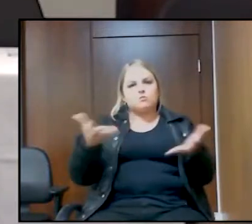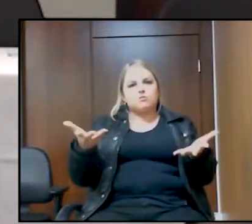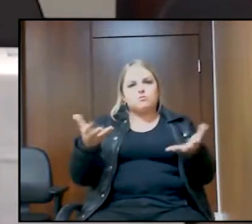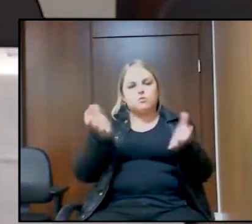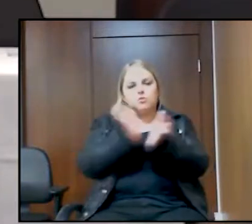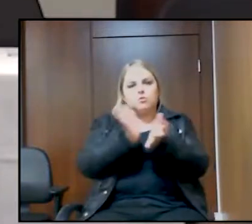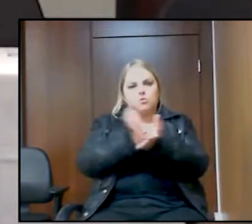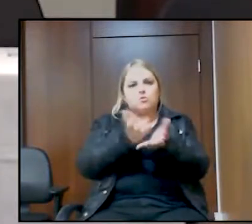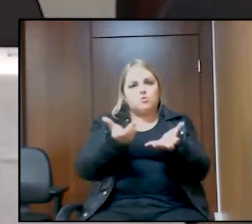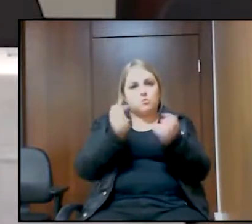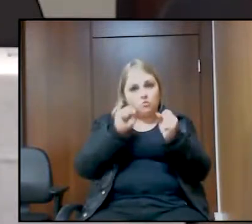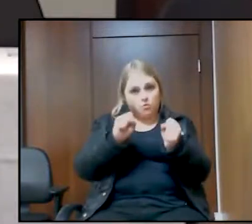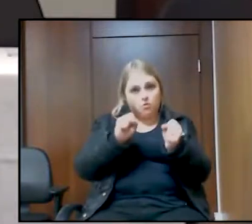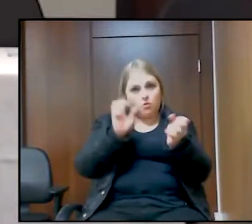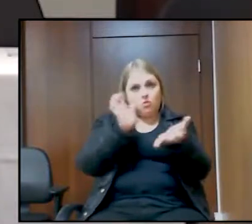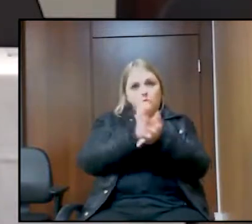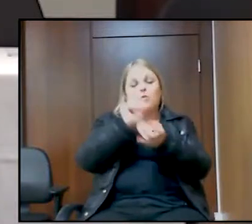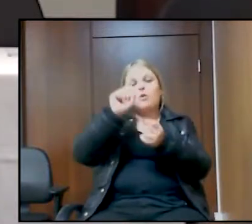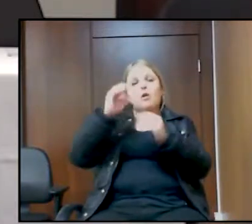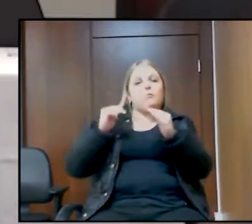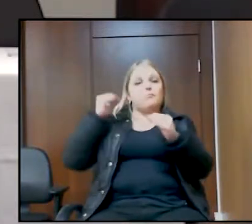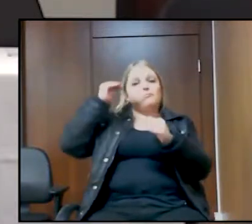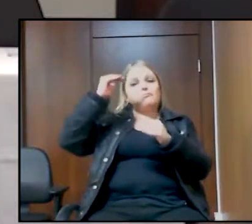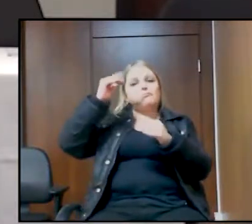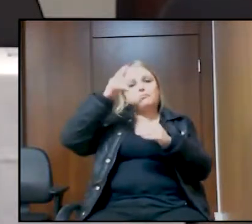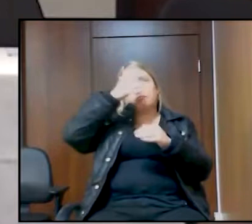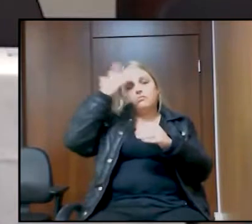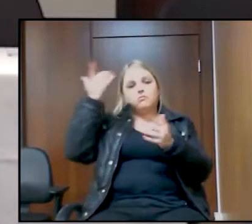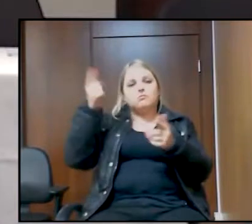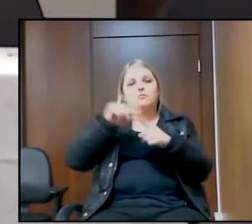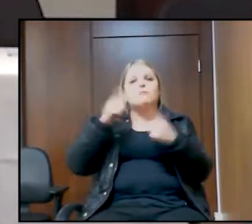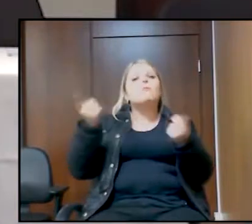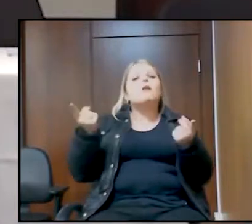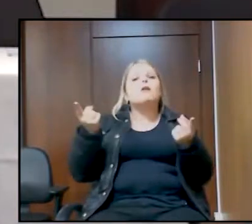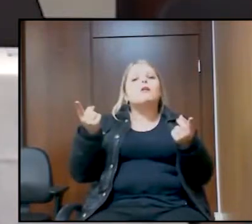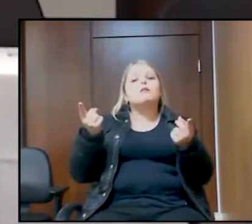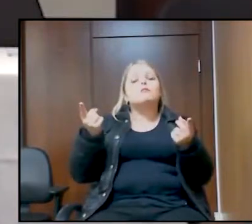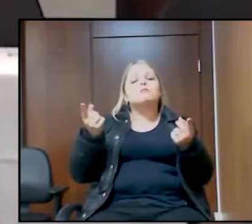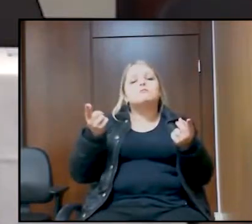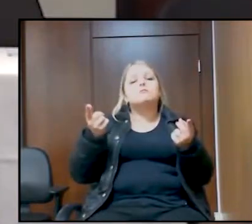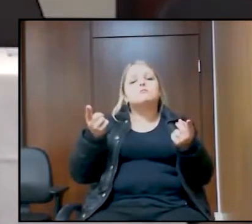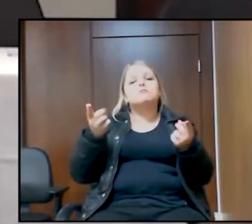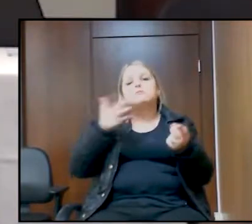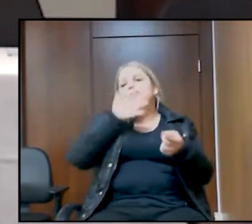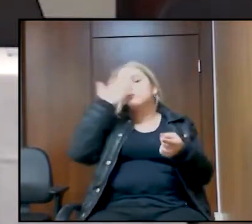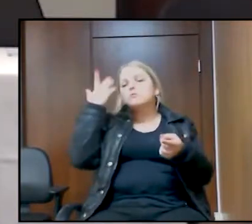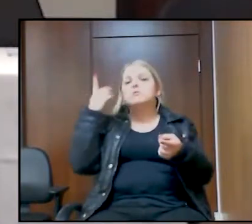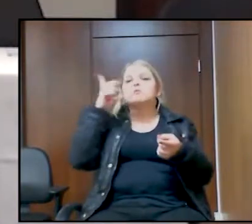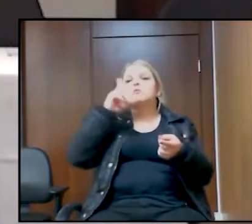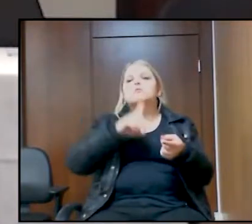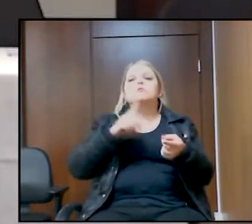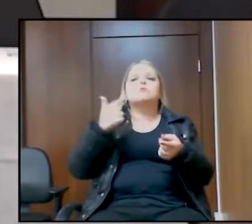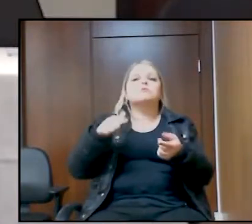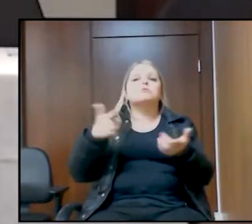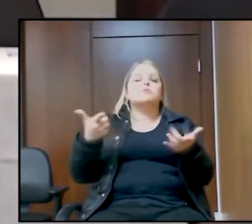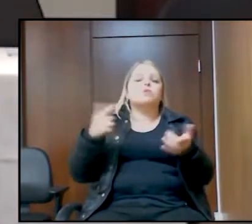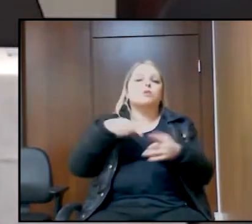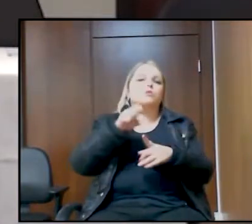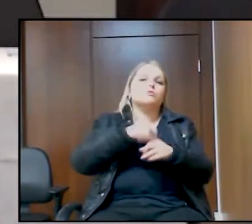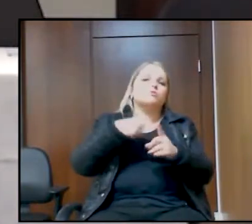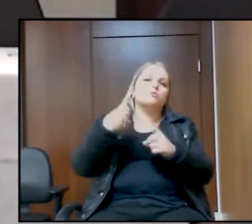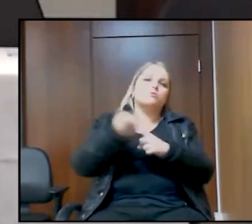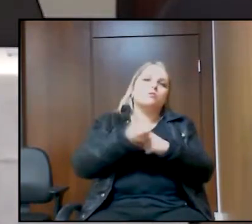grupo? Você pode incluir uma elite das pessoas com deficiência, mas você não vai incluir as pessoas com deficiência numa sociedade que é